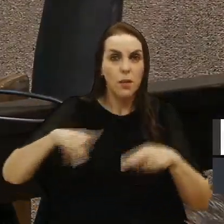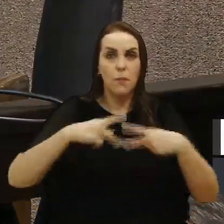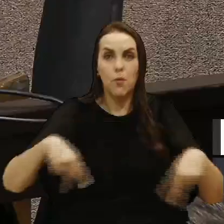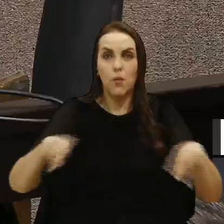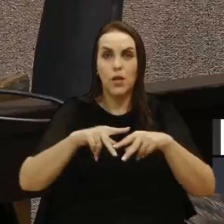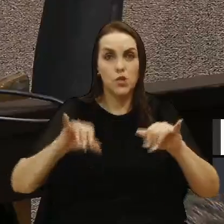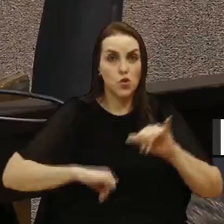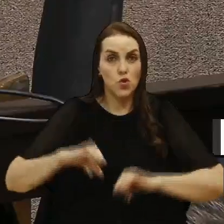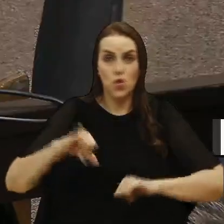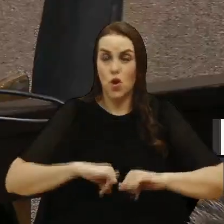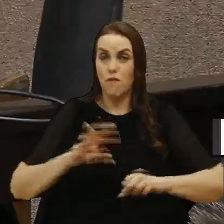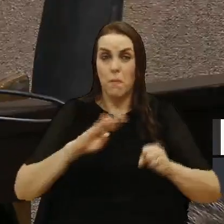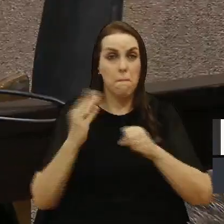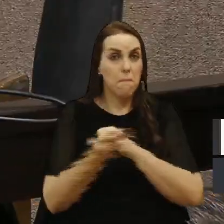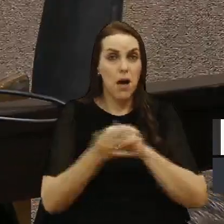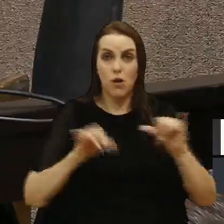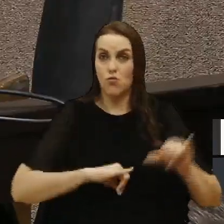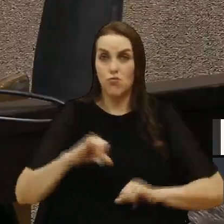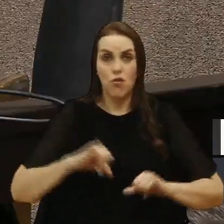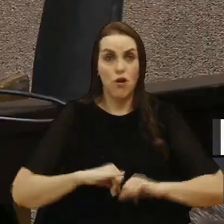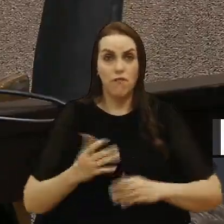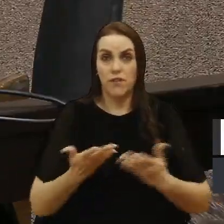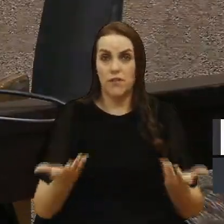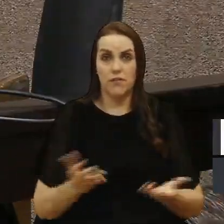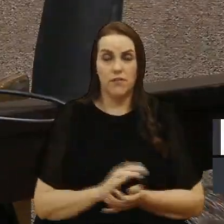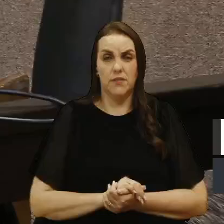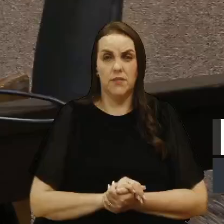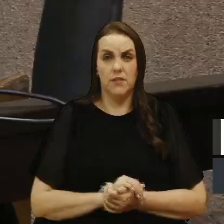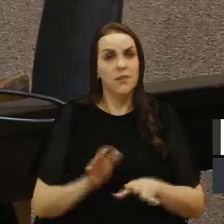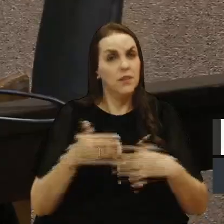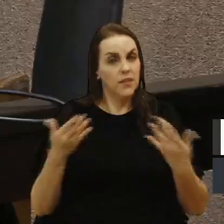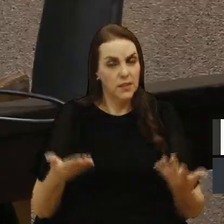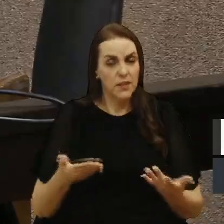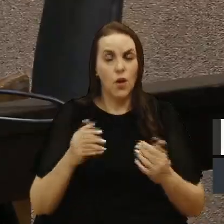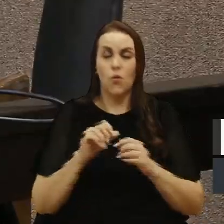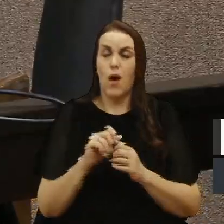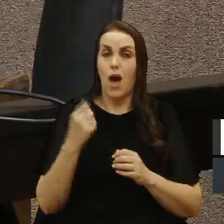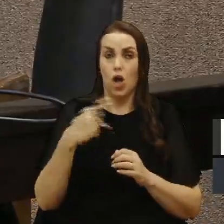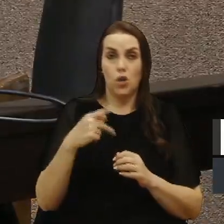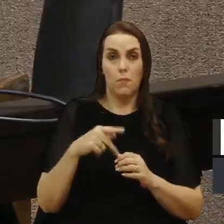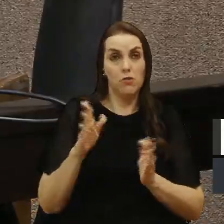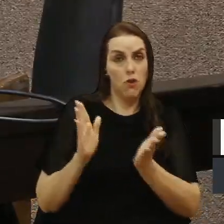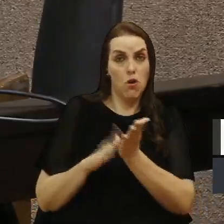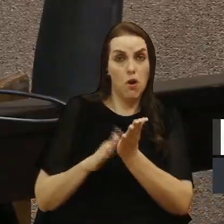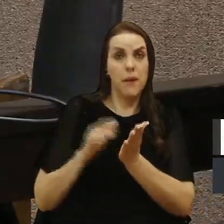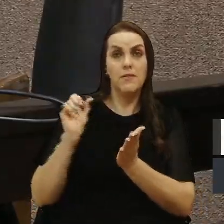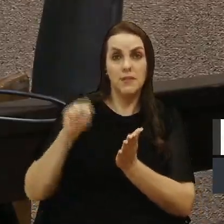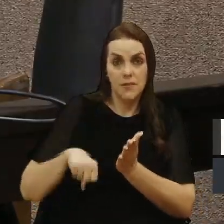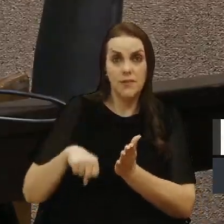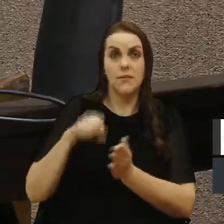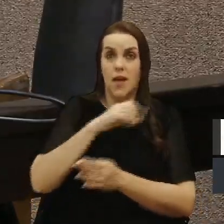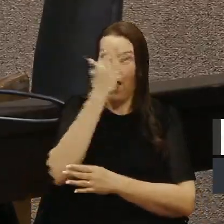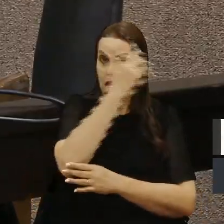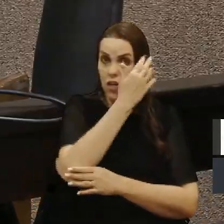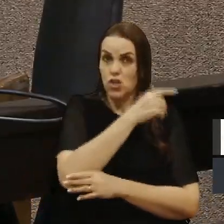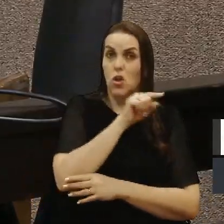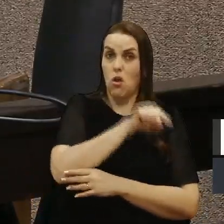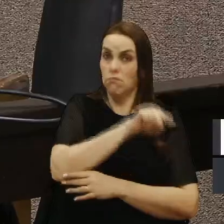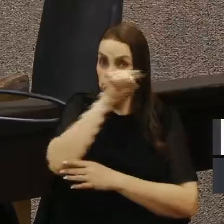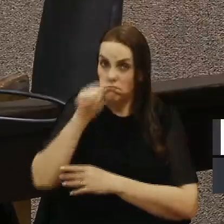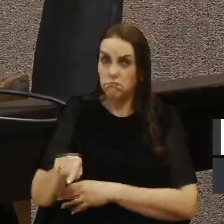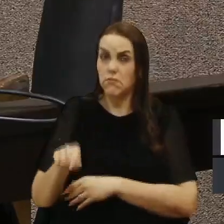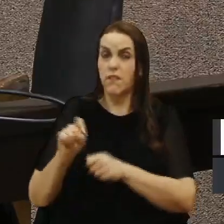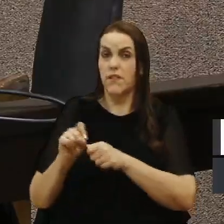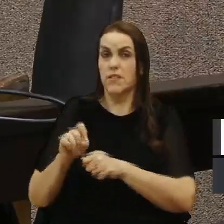nossos bairros aí que estão sofrendo. Então, automaticamente, é uma cobrança, sim, que deveria ser feita pela